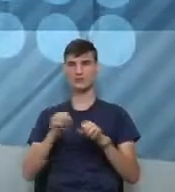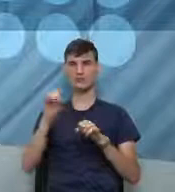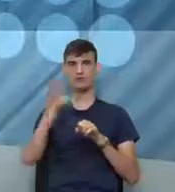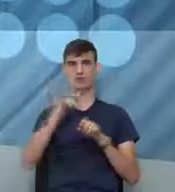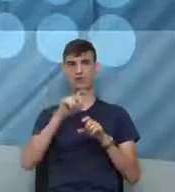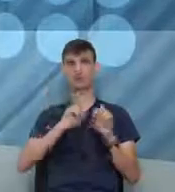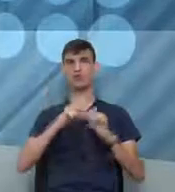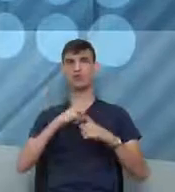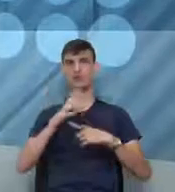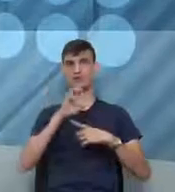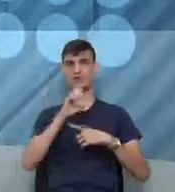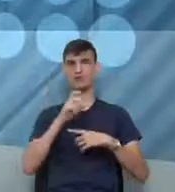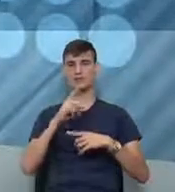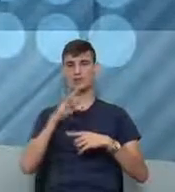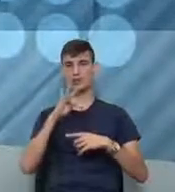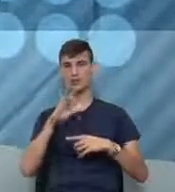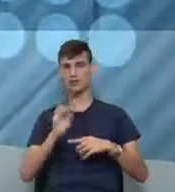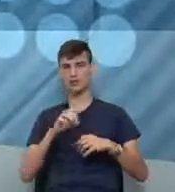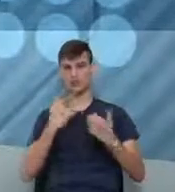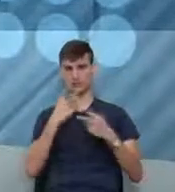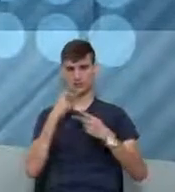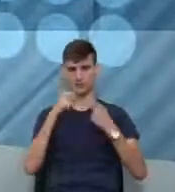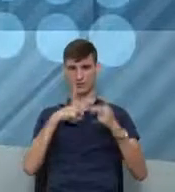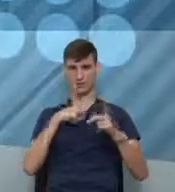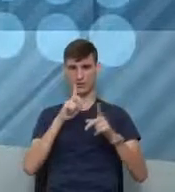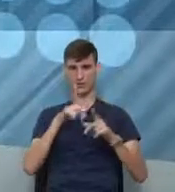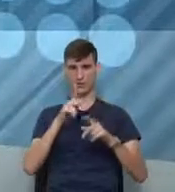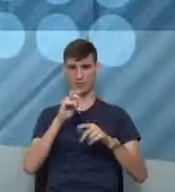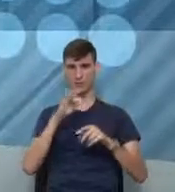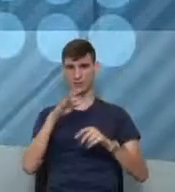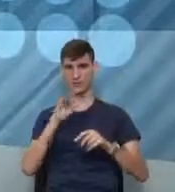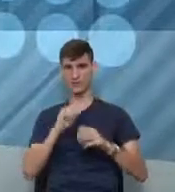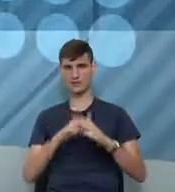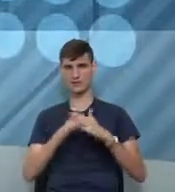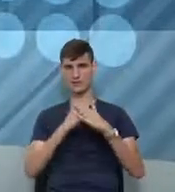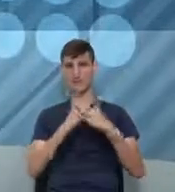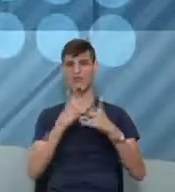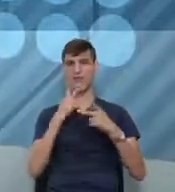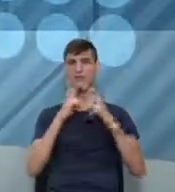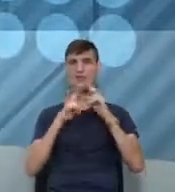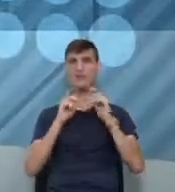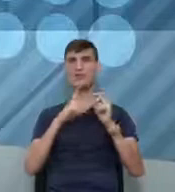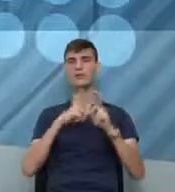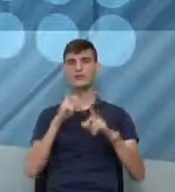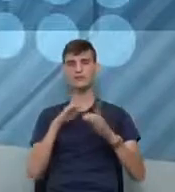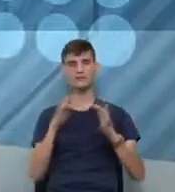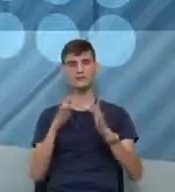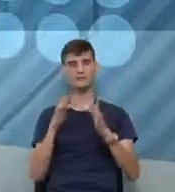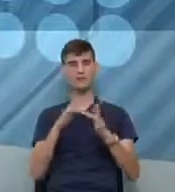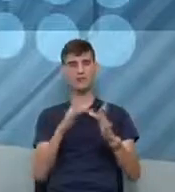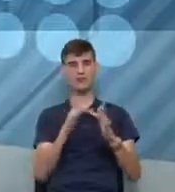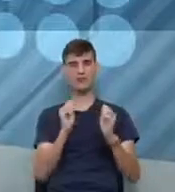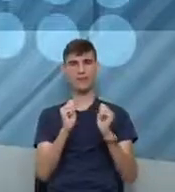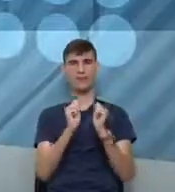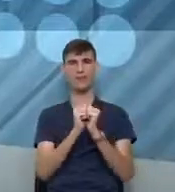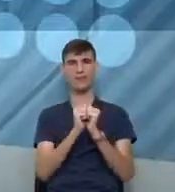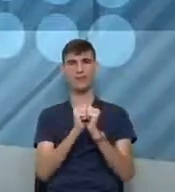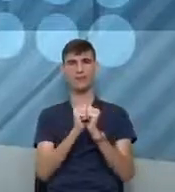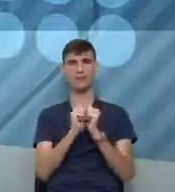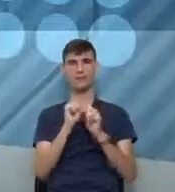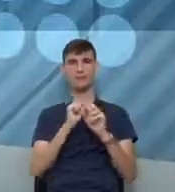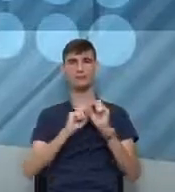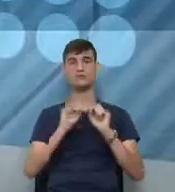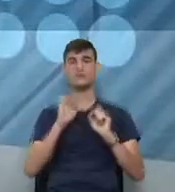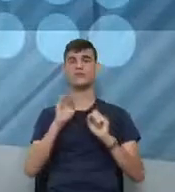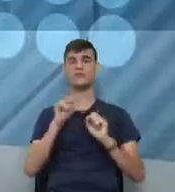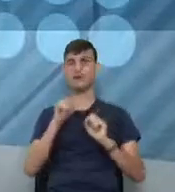tem o expoente. E quando nós estamos falando de séries de potência, nós podemos relacioná-las, nós vamos trabalhar com a série